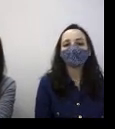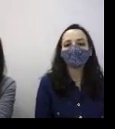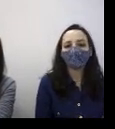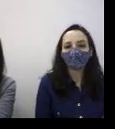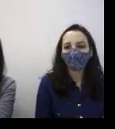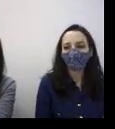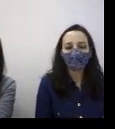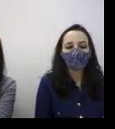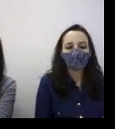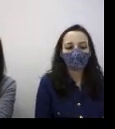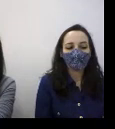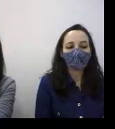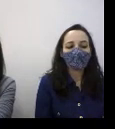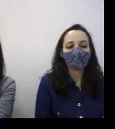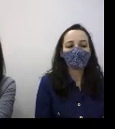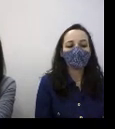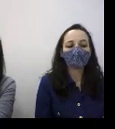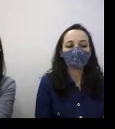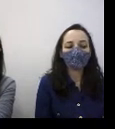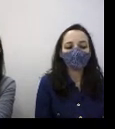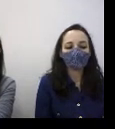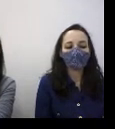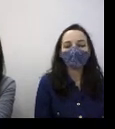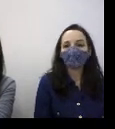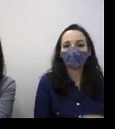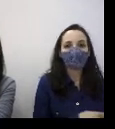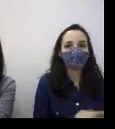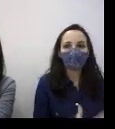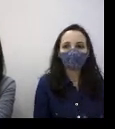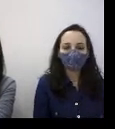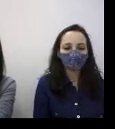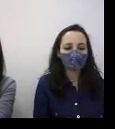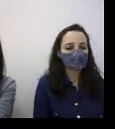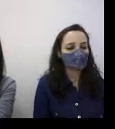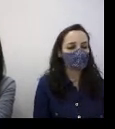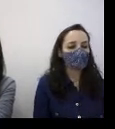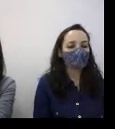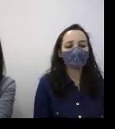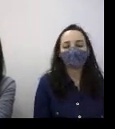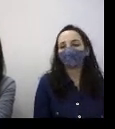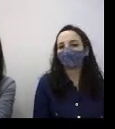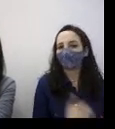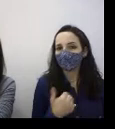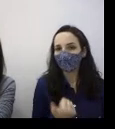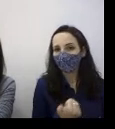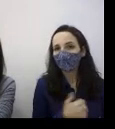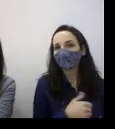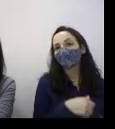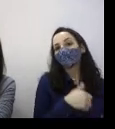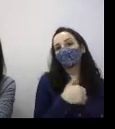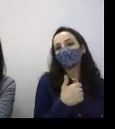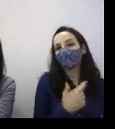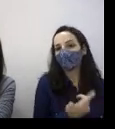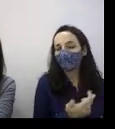um transtorno, né? E é resultado de uma complexa interação de fatores